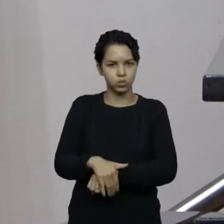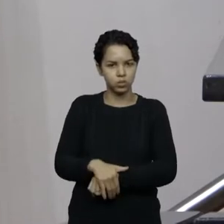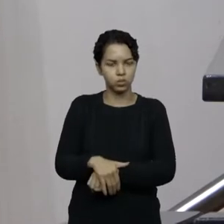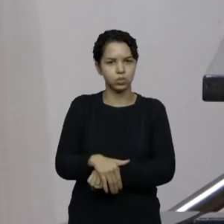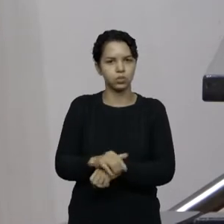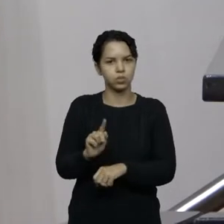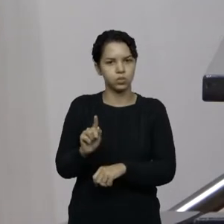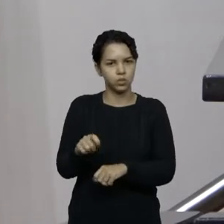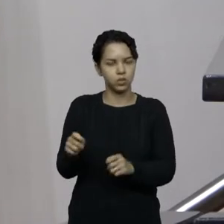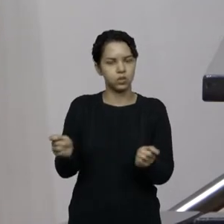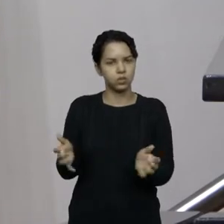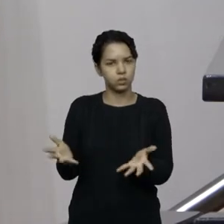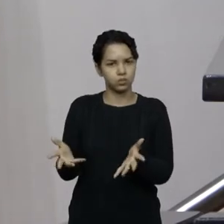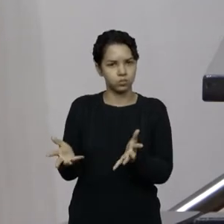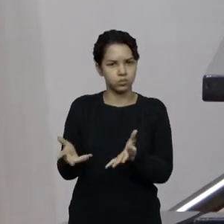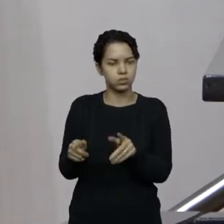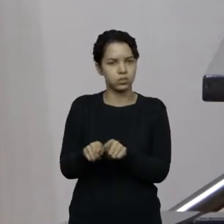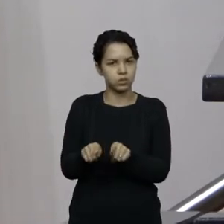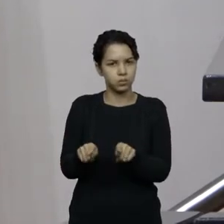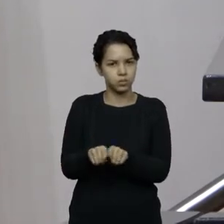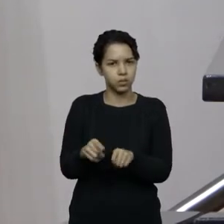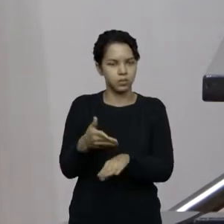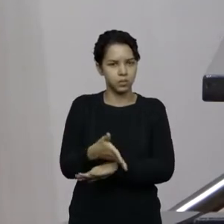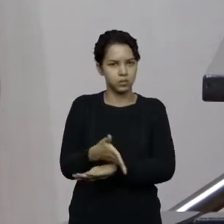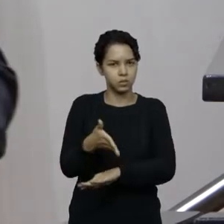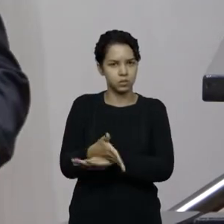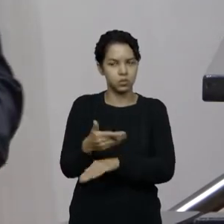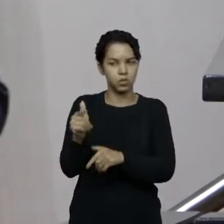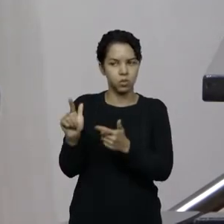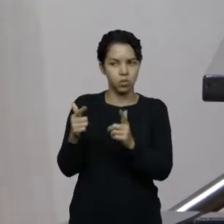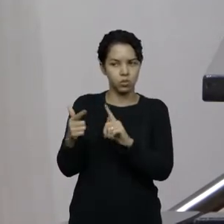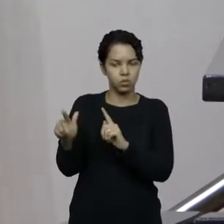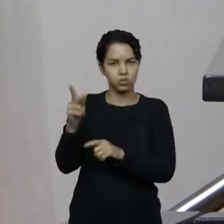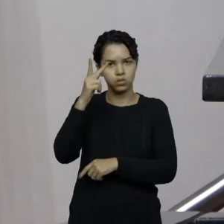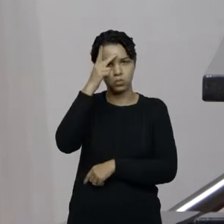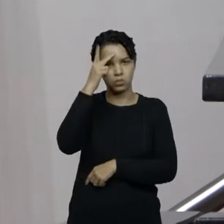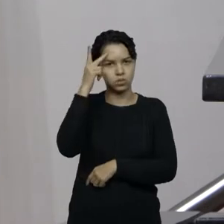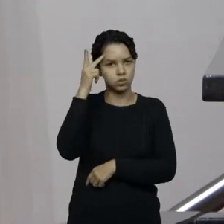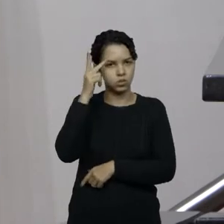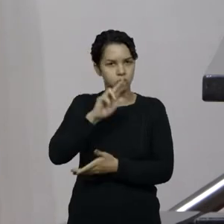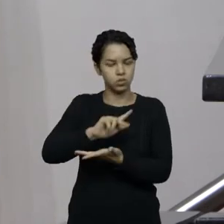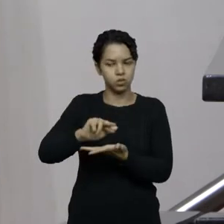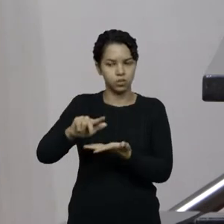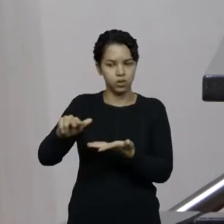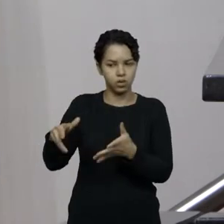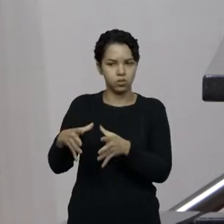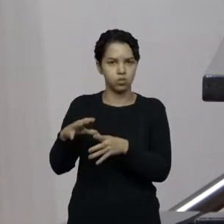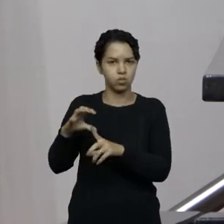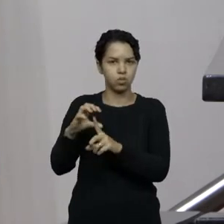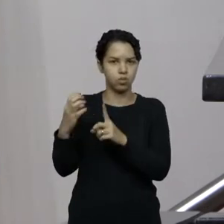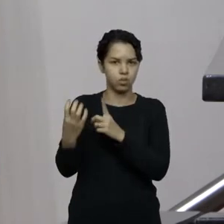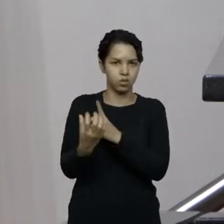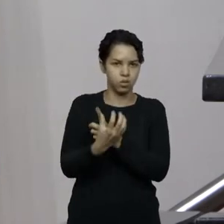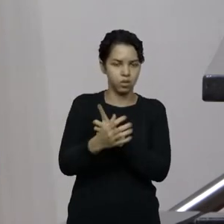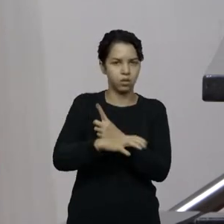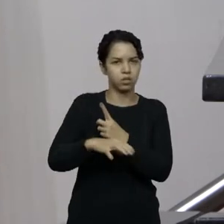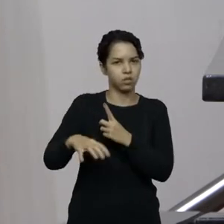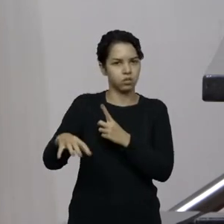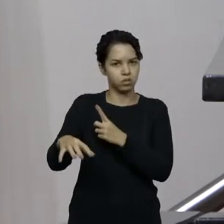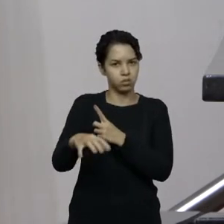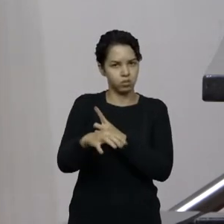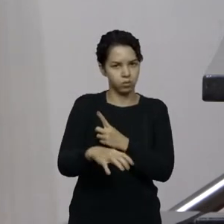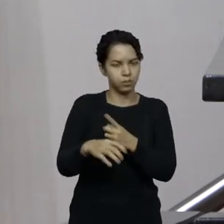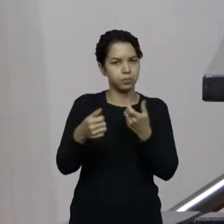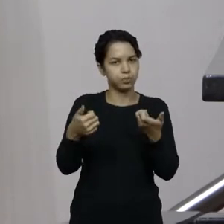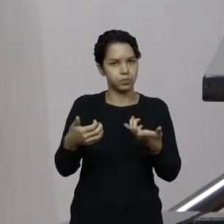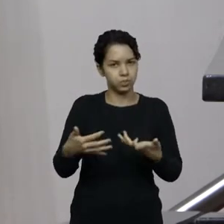clarão também a participação de outras pessoas das diferentes comunidades e para citar